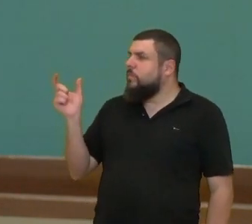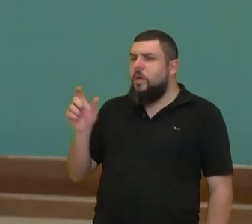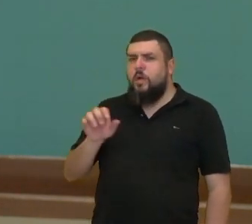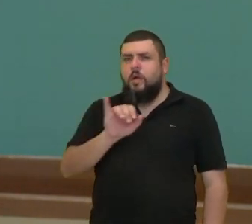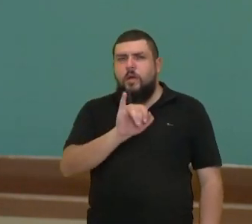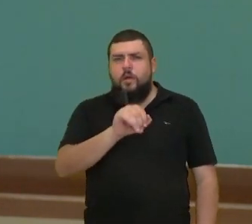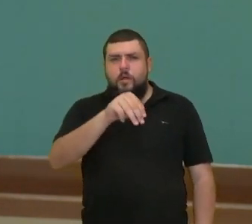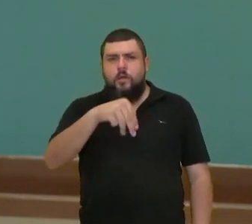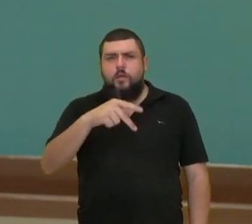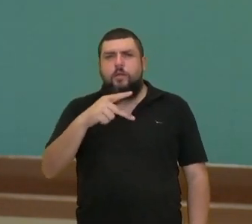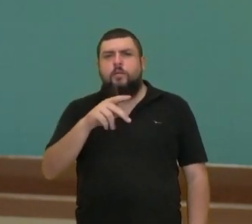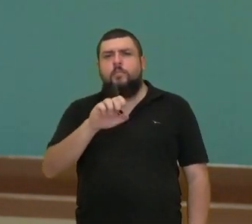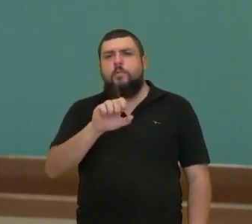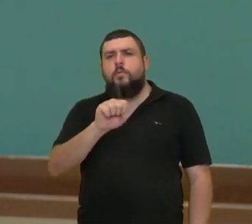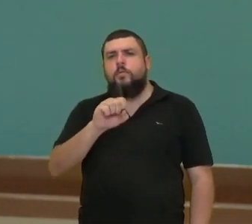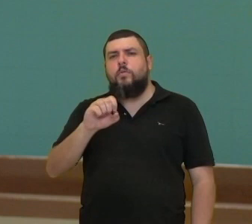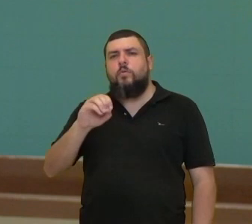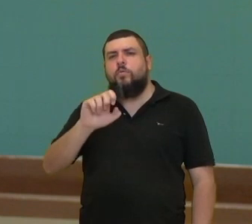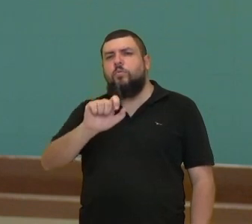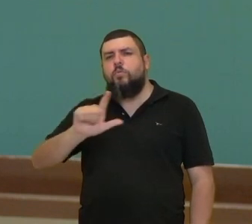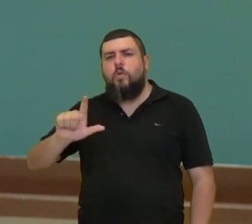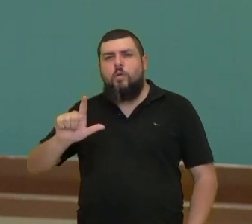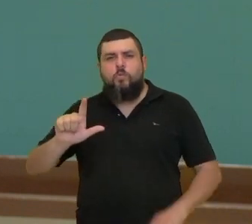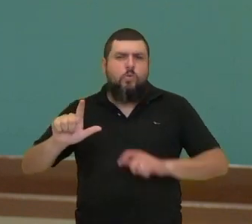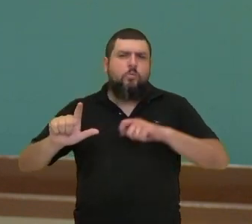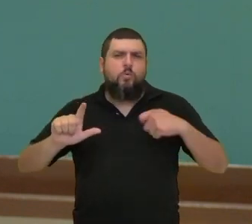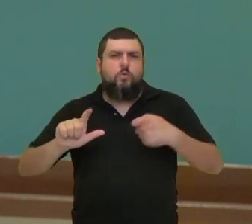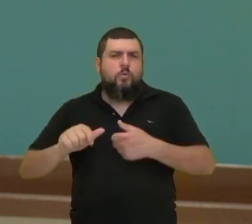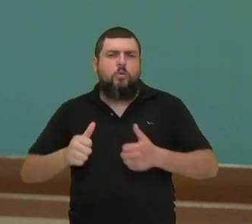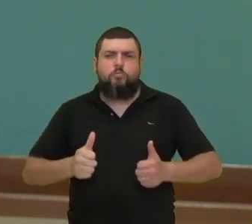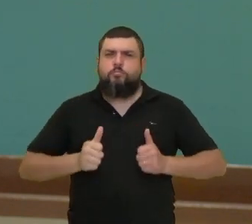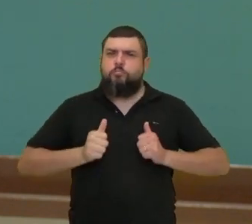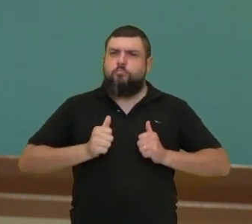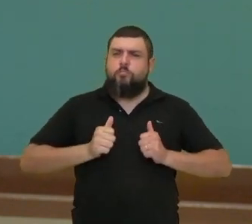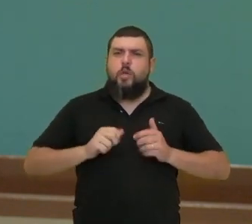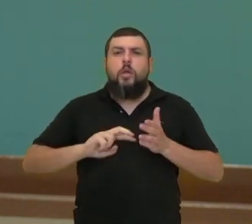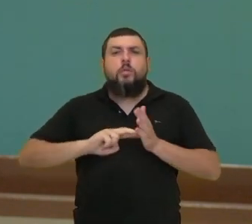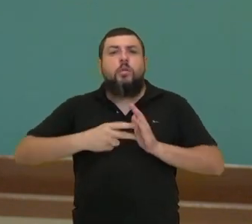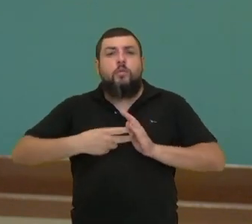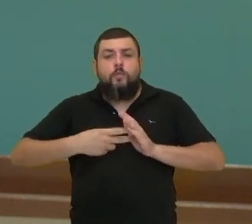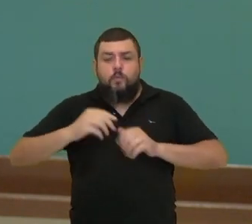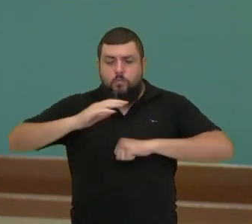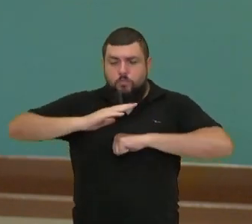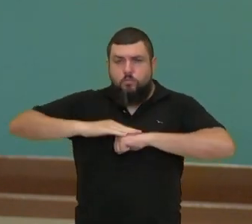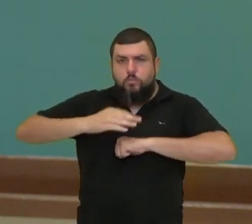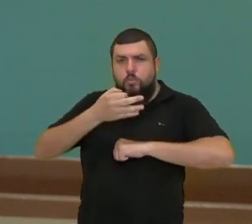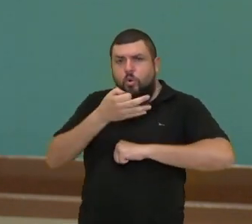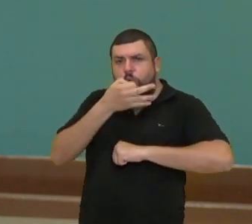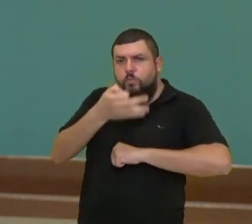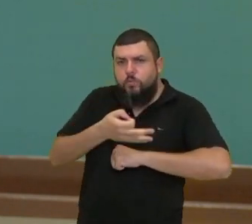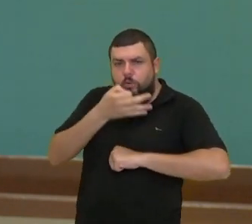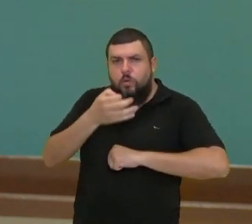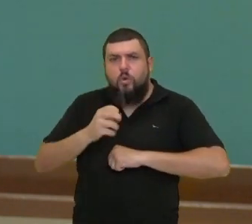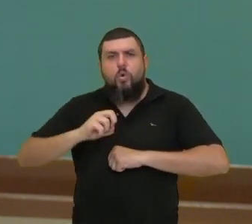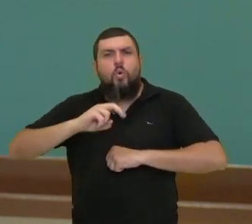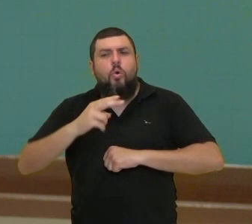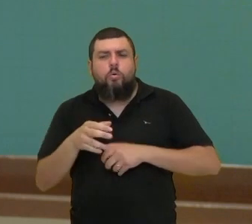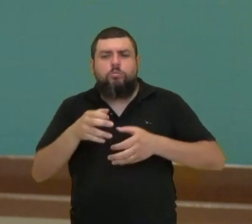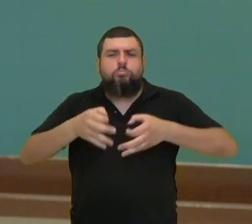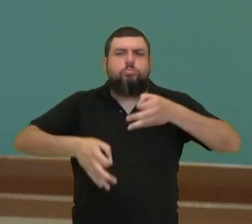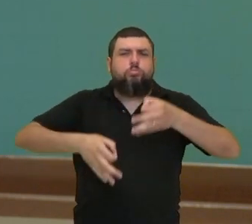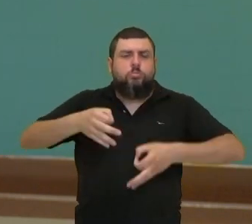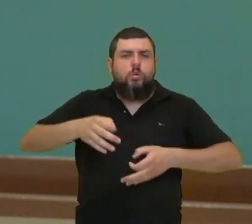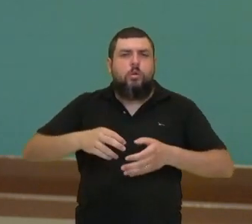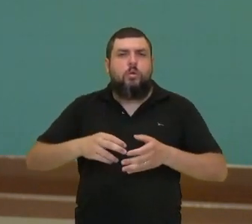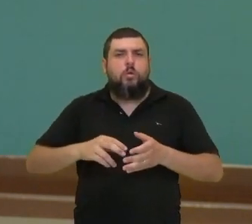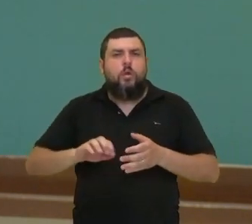não tem ali nenhuma opinião, nenhuma impressão, nenhum juízo de valor sobre esse conteúdo. Isso é ser